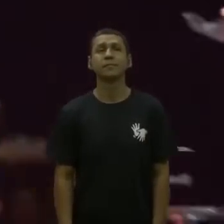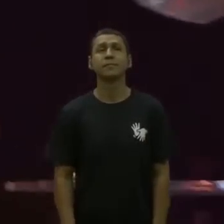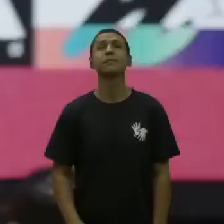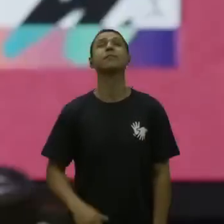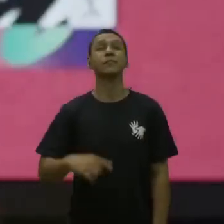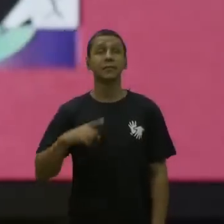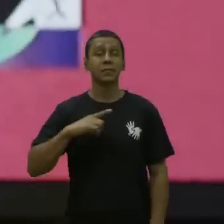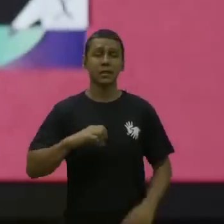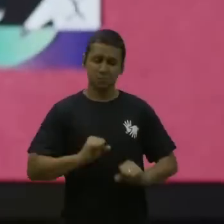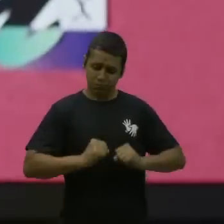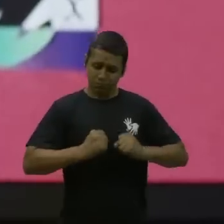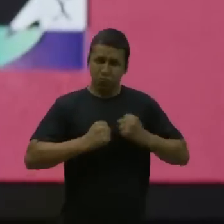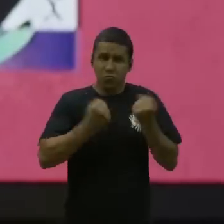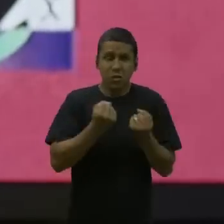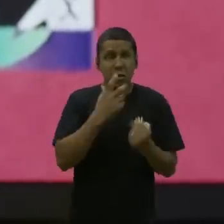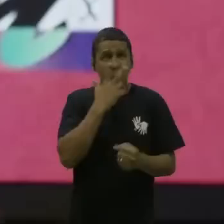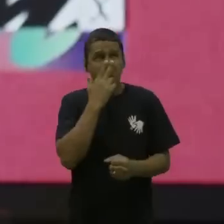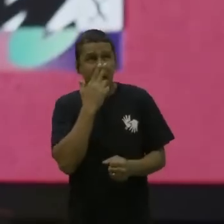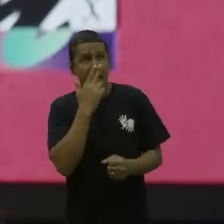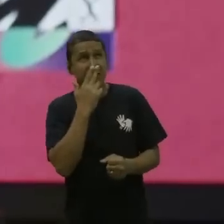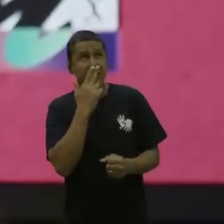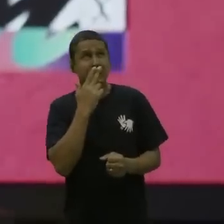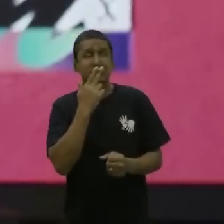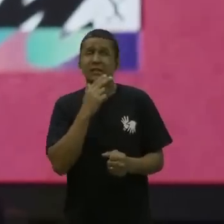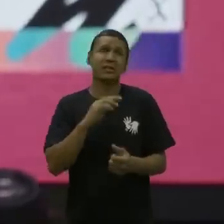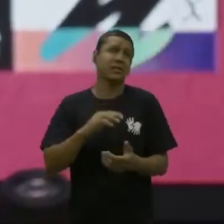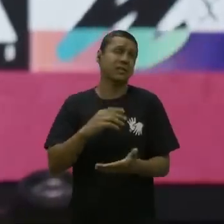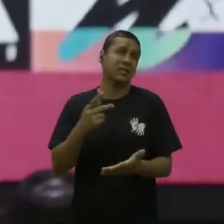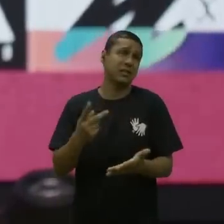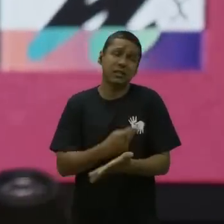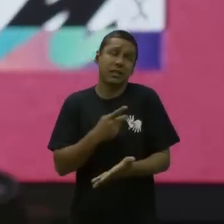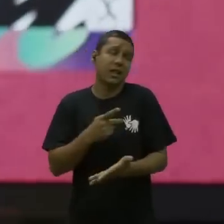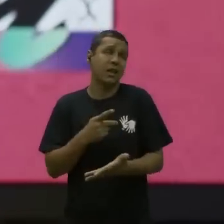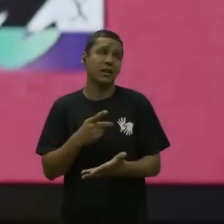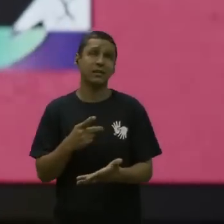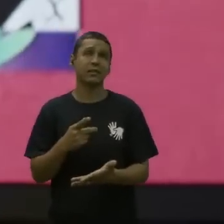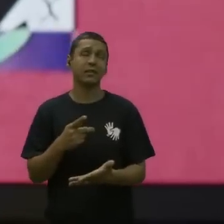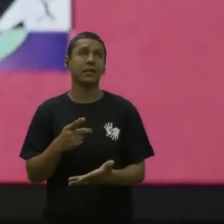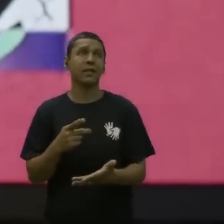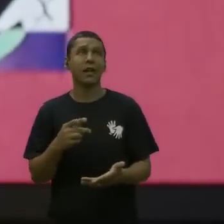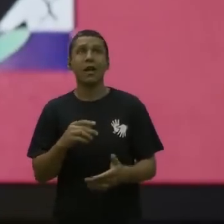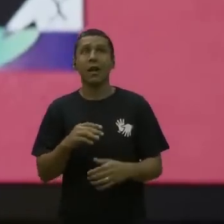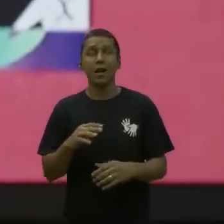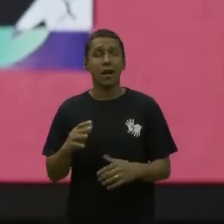Tem esforços que parecem que são em vão, mas na verdade,